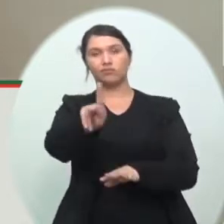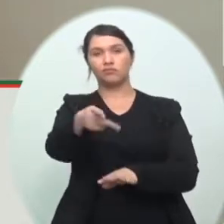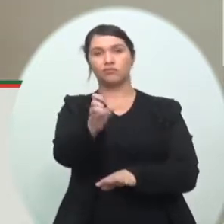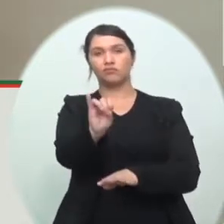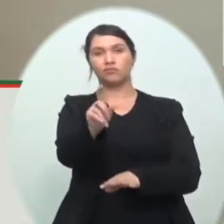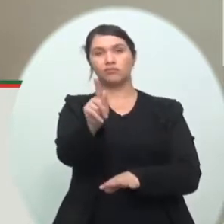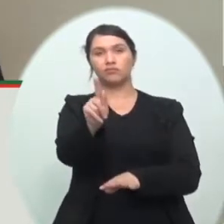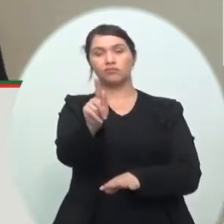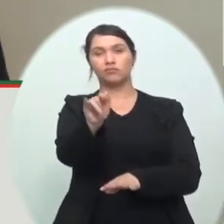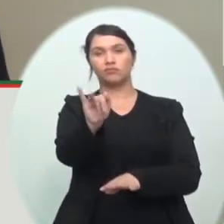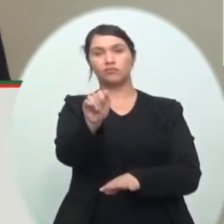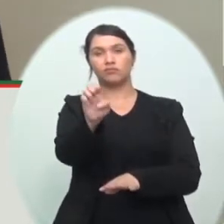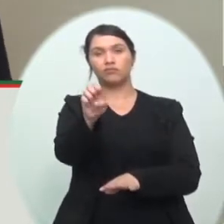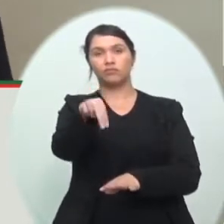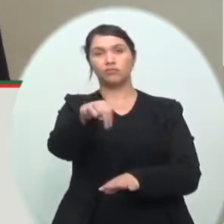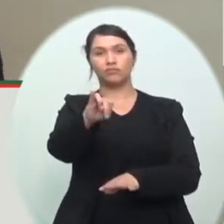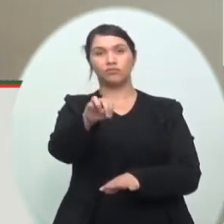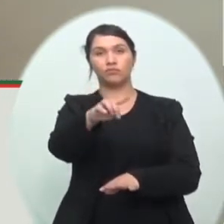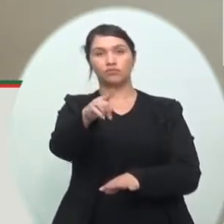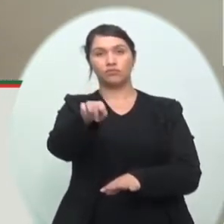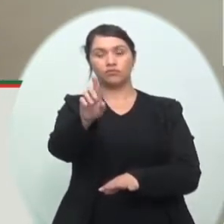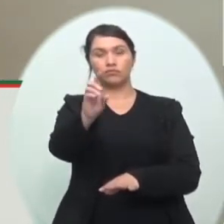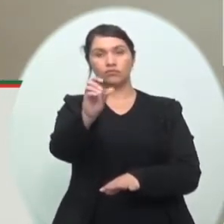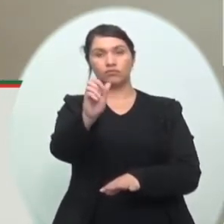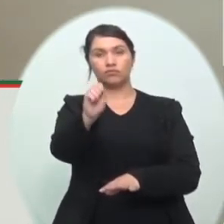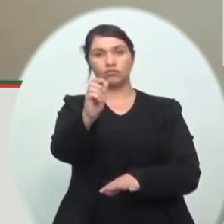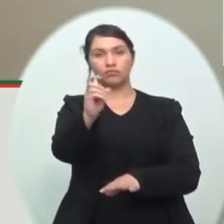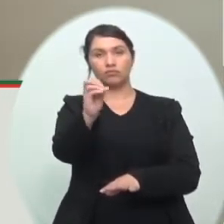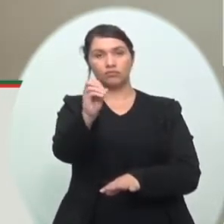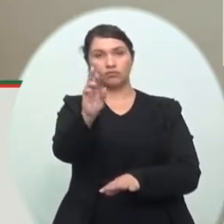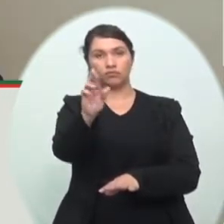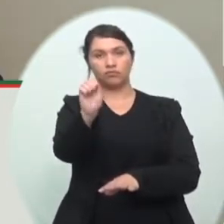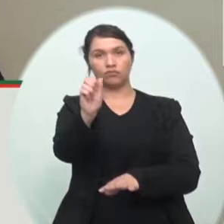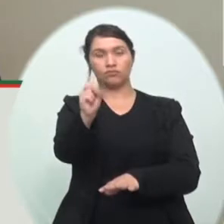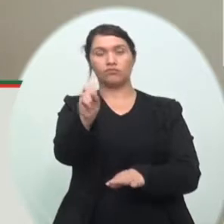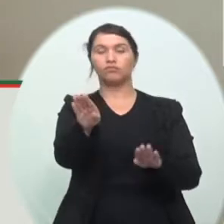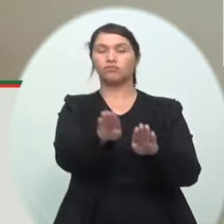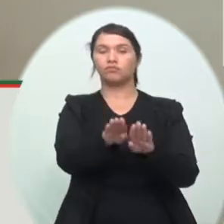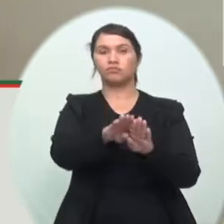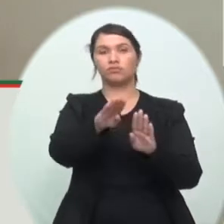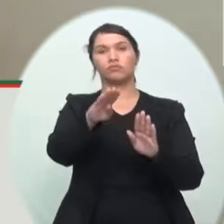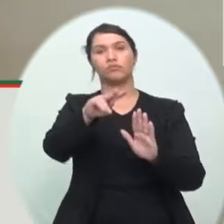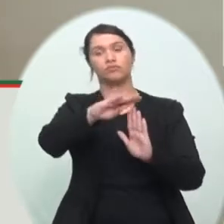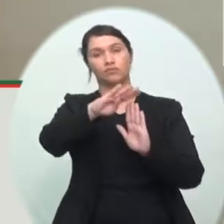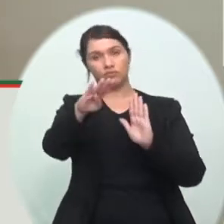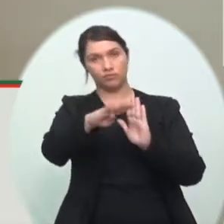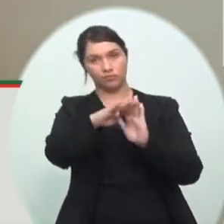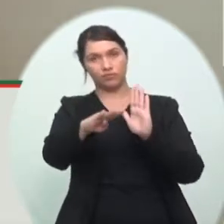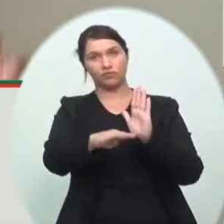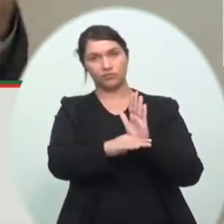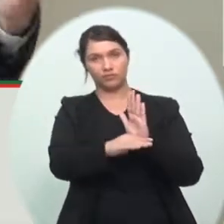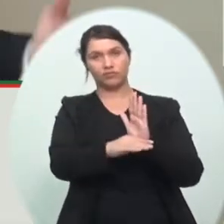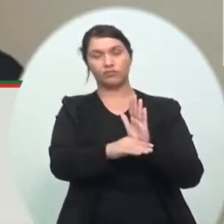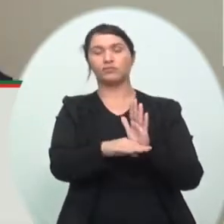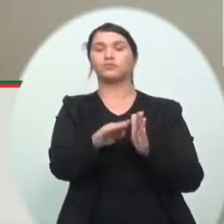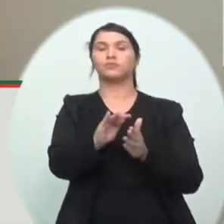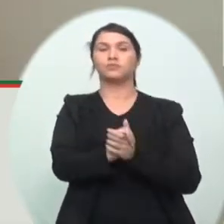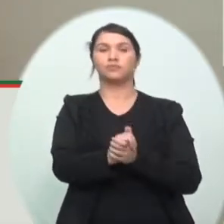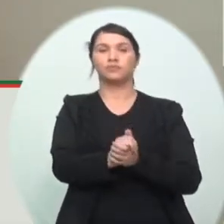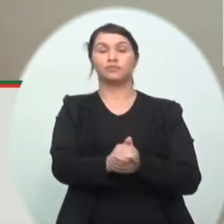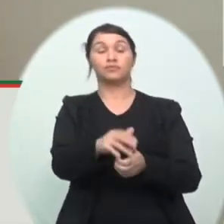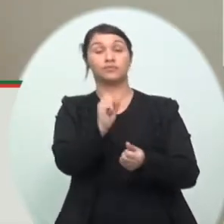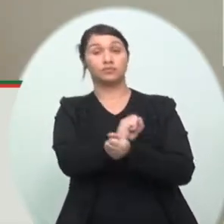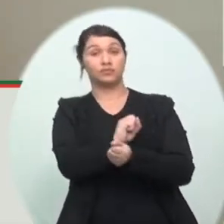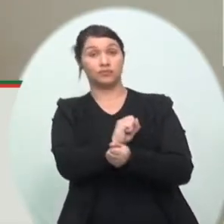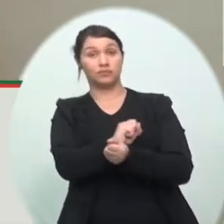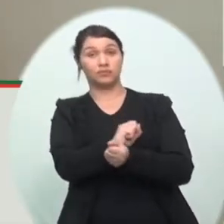municipal, tanto quanto a secretária, venha reconhecer o trabalho dessas senhoras que fazem um